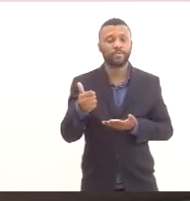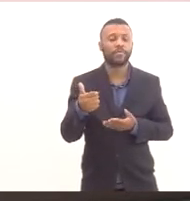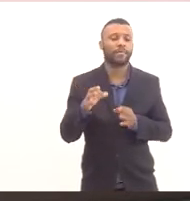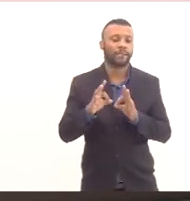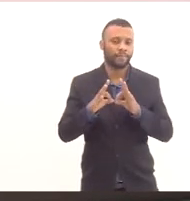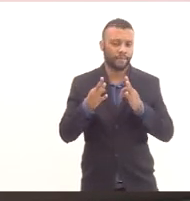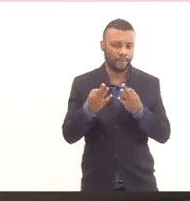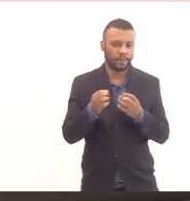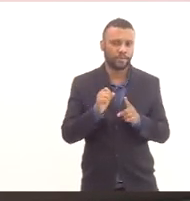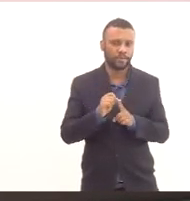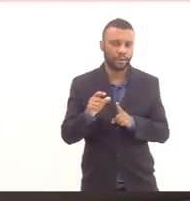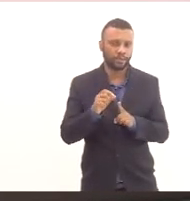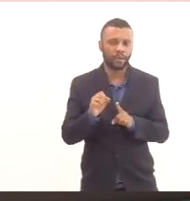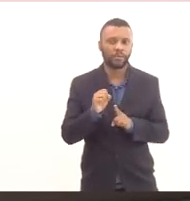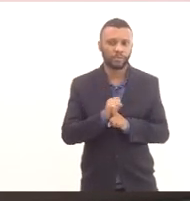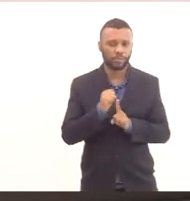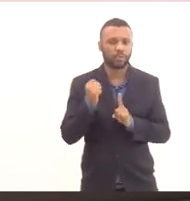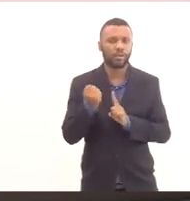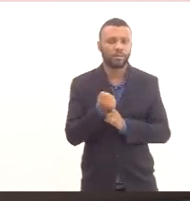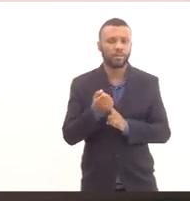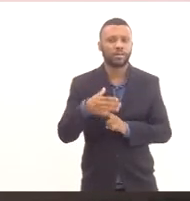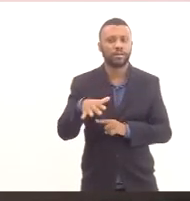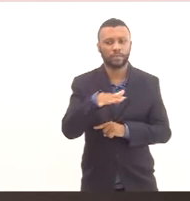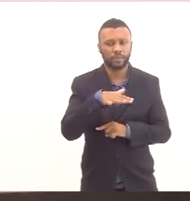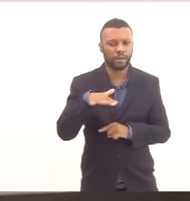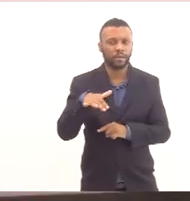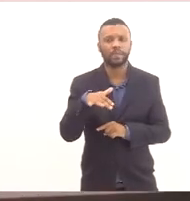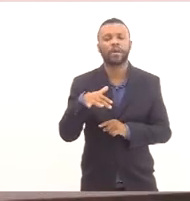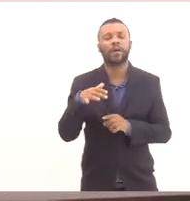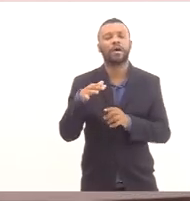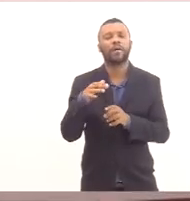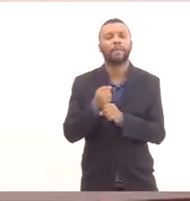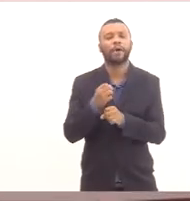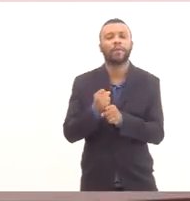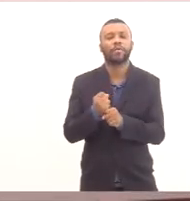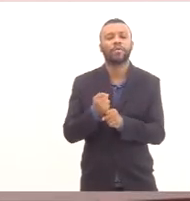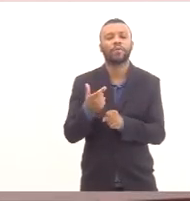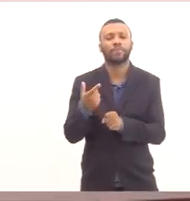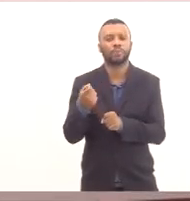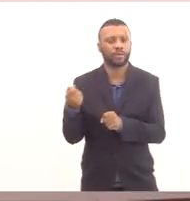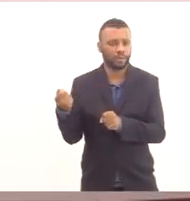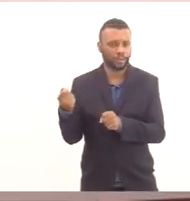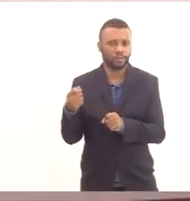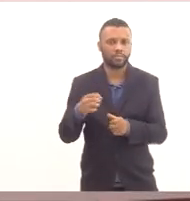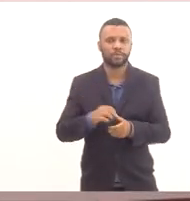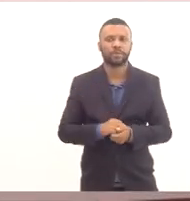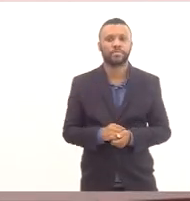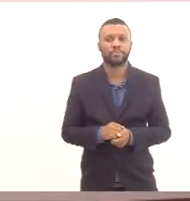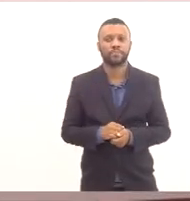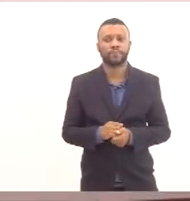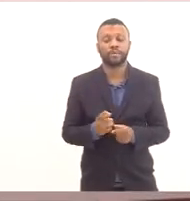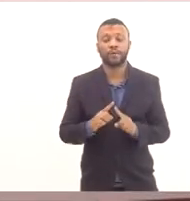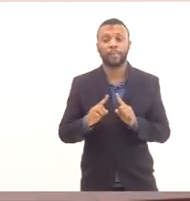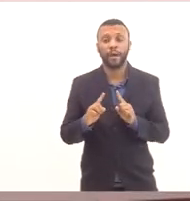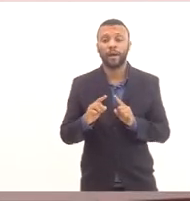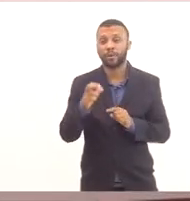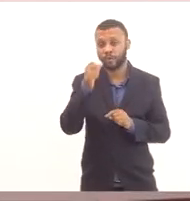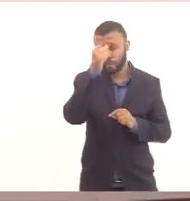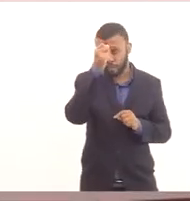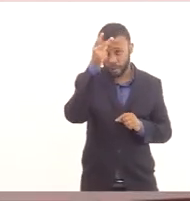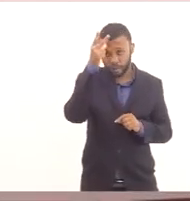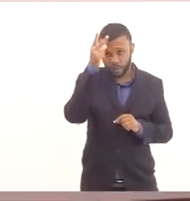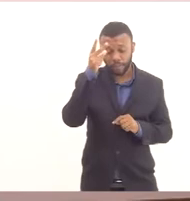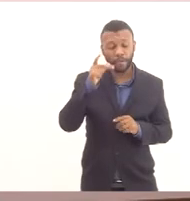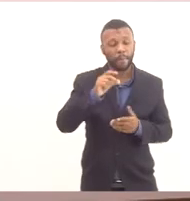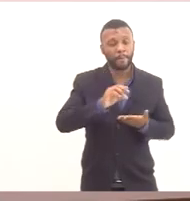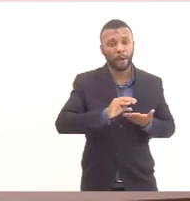família já aluguel social conhecer paralisante ajustado para 800 nesse critério de 800 e 200 sendo que o município pagou